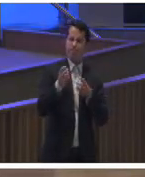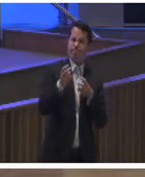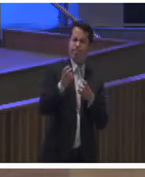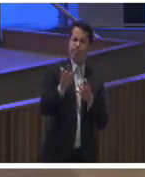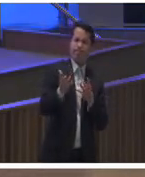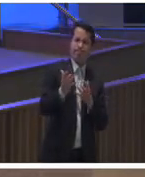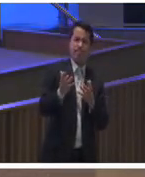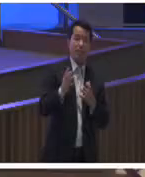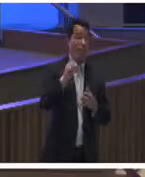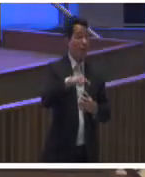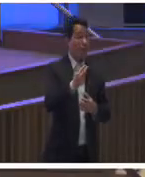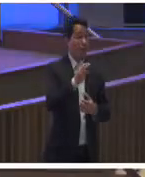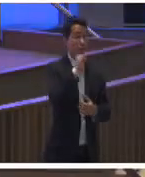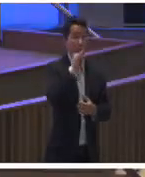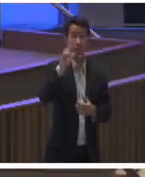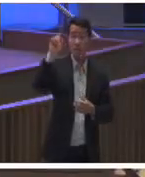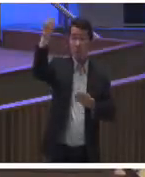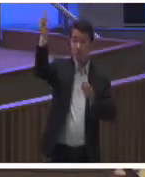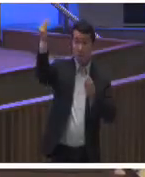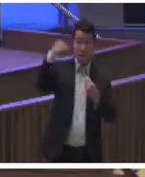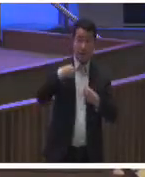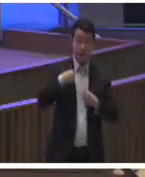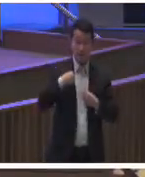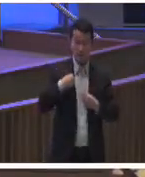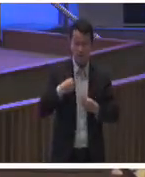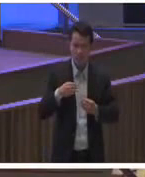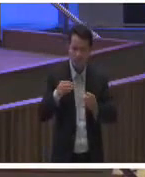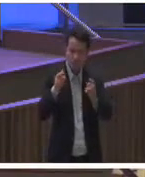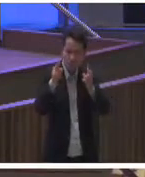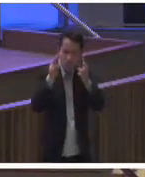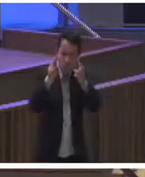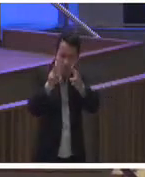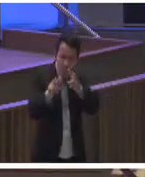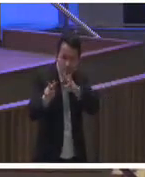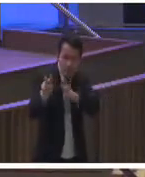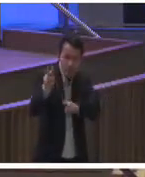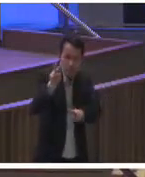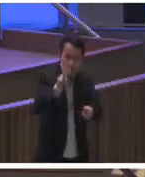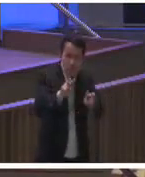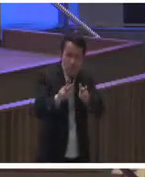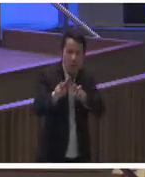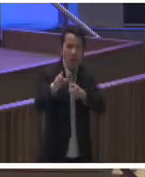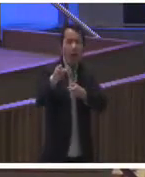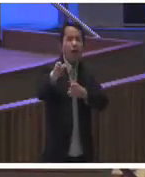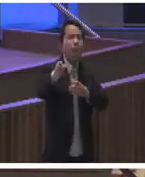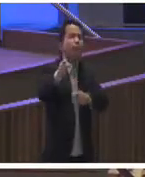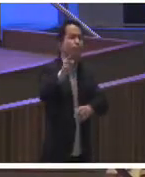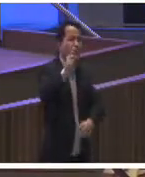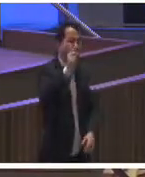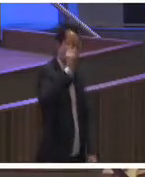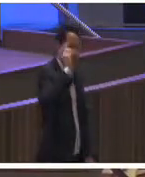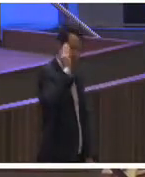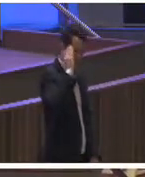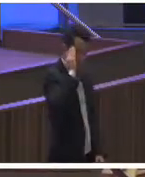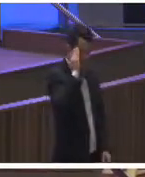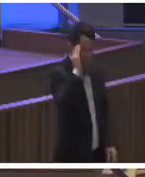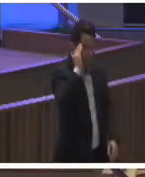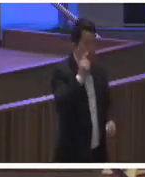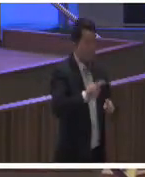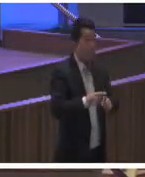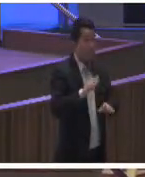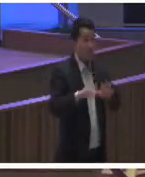de checar a realidade, não à luz das coisas que a gente consegue ver, da aparência